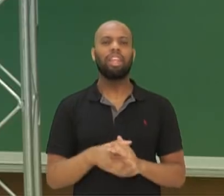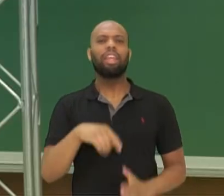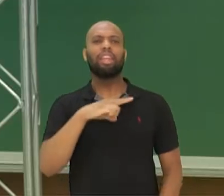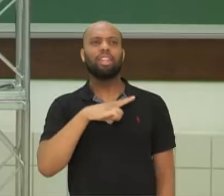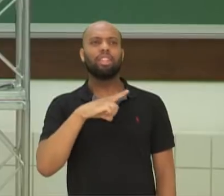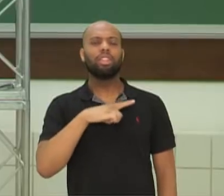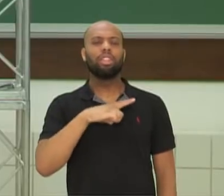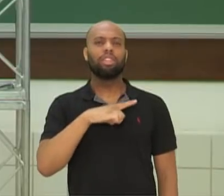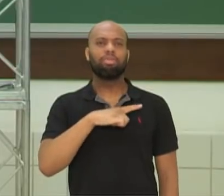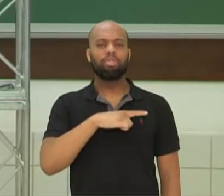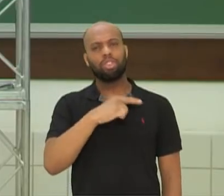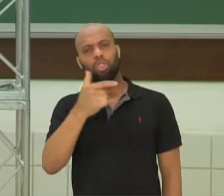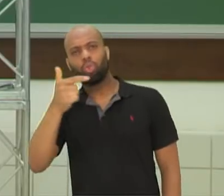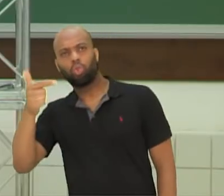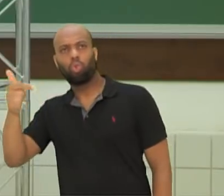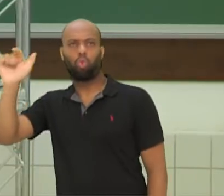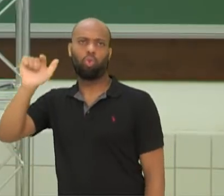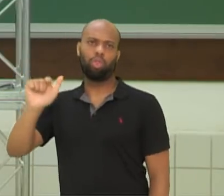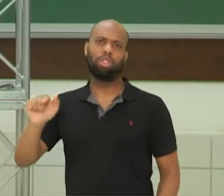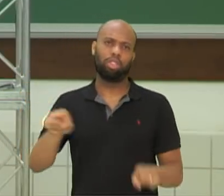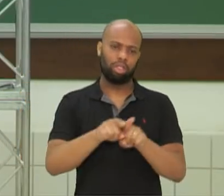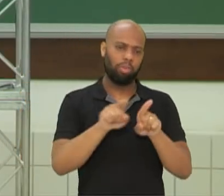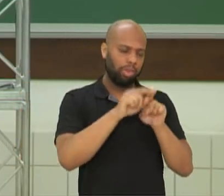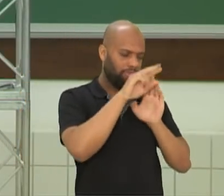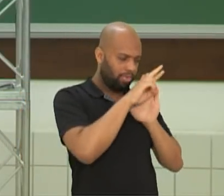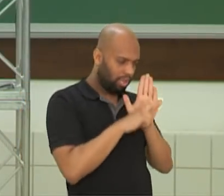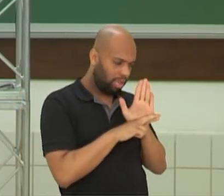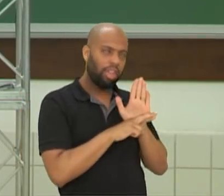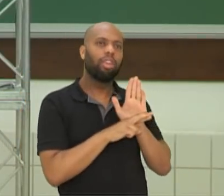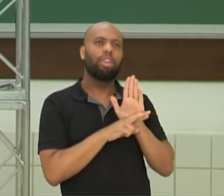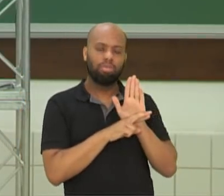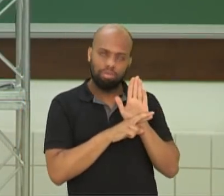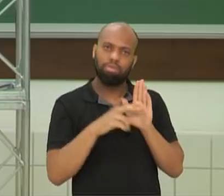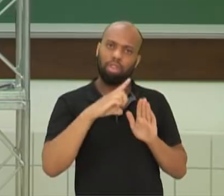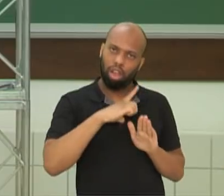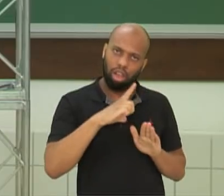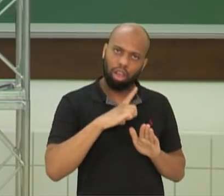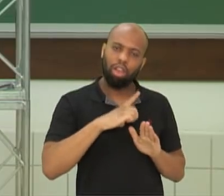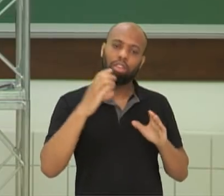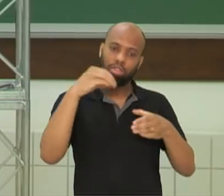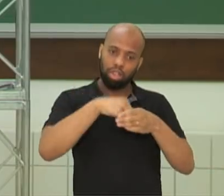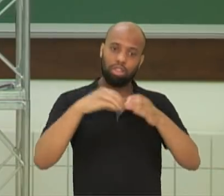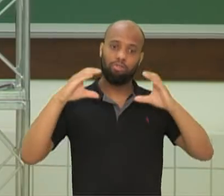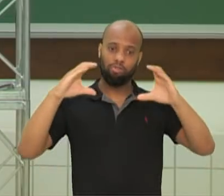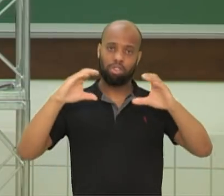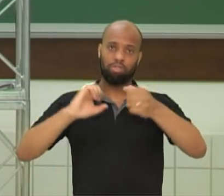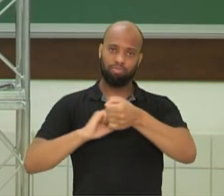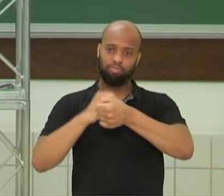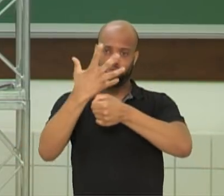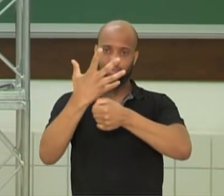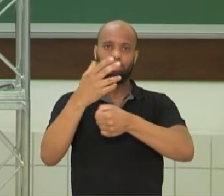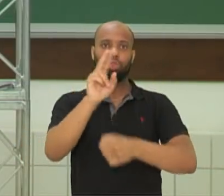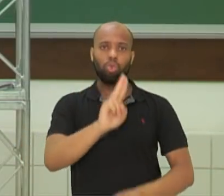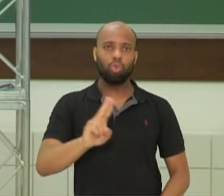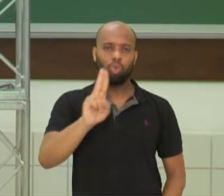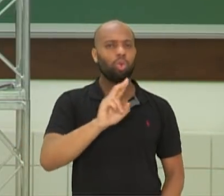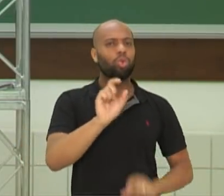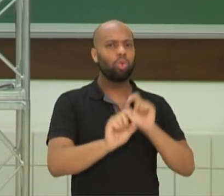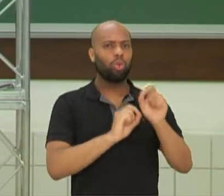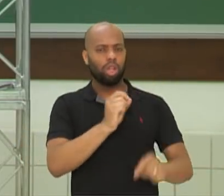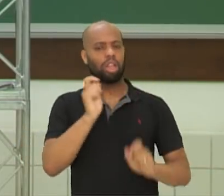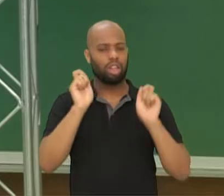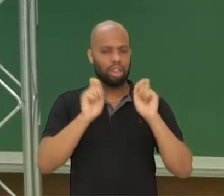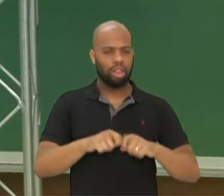Existem, gente, olha só, existem outras propriedades, principalmente aqui de função exponencial, que nos levam à